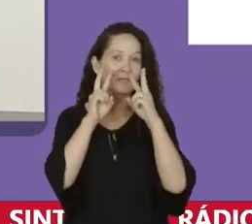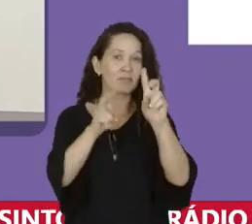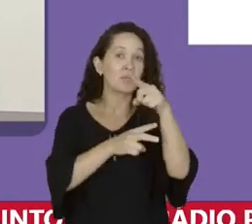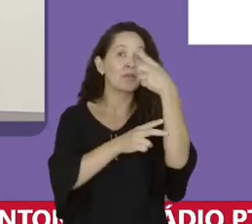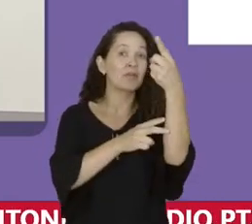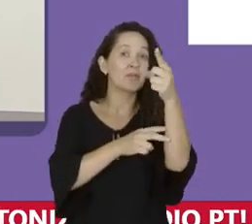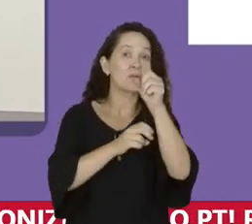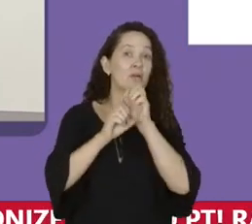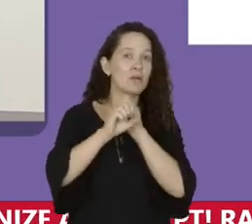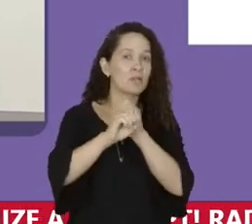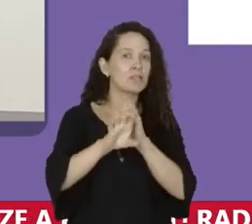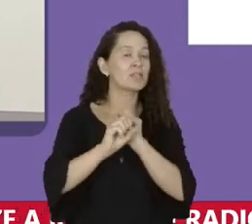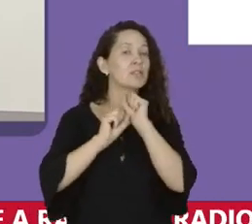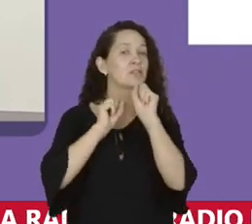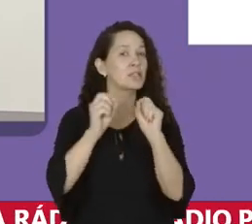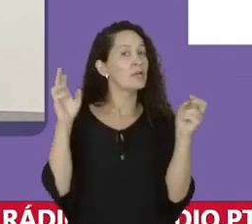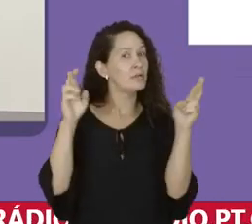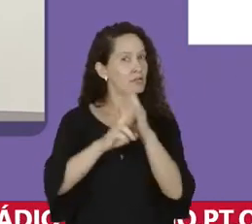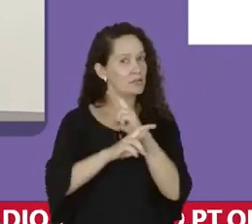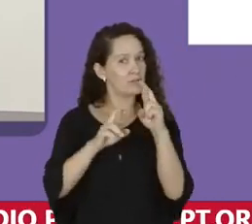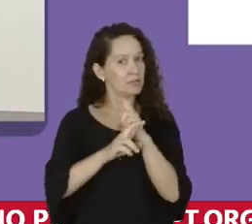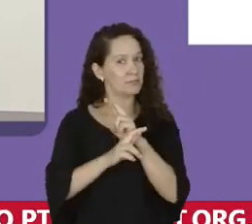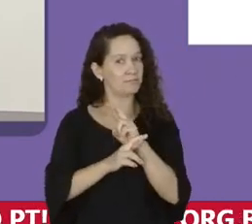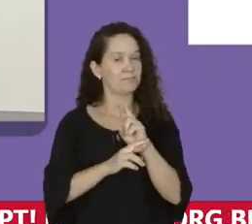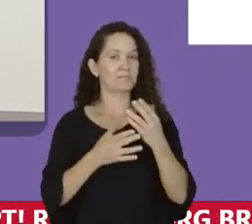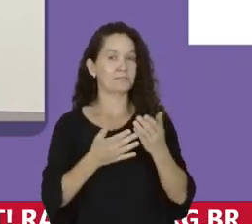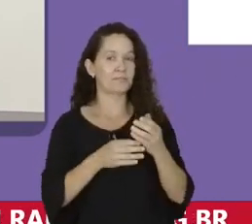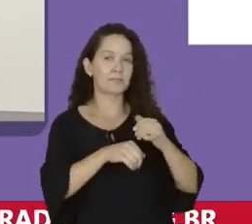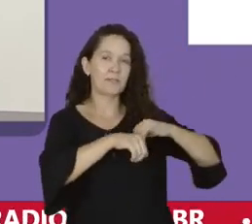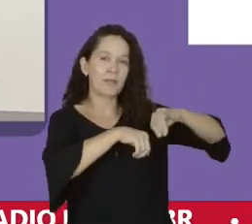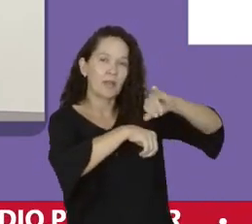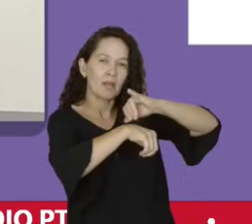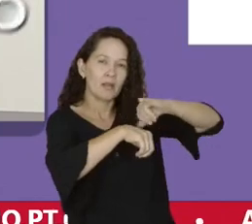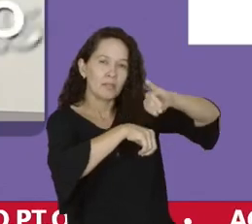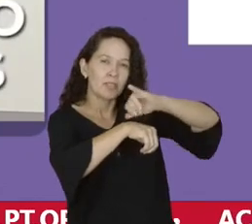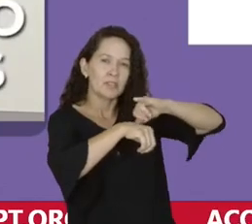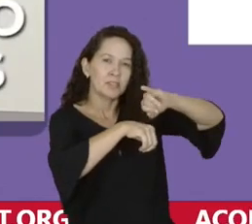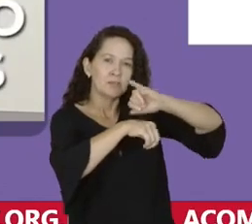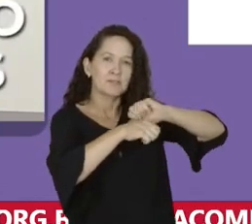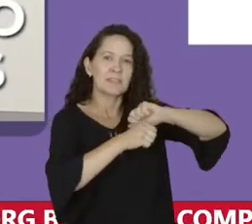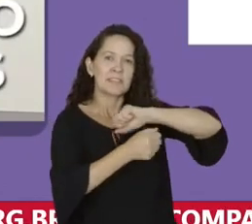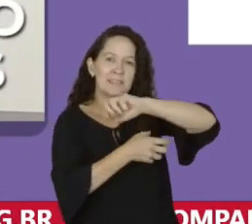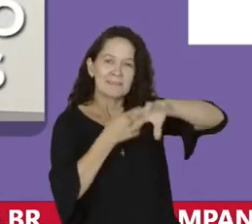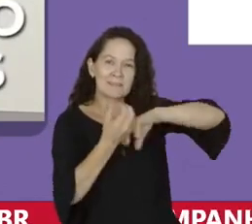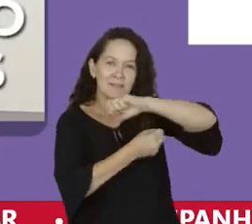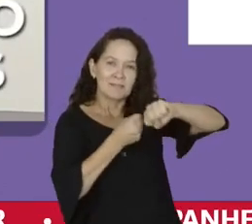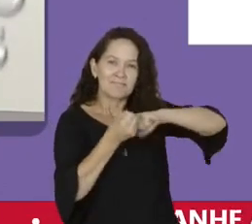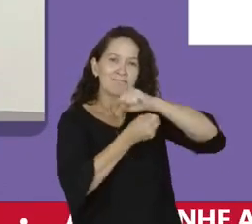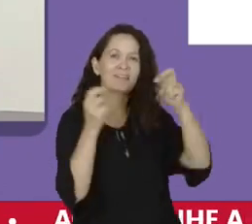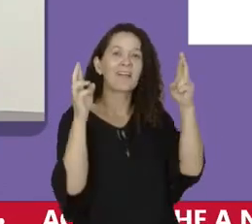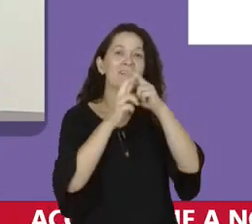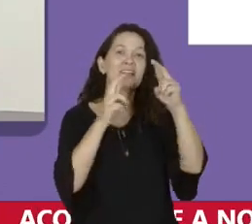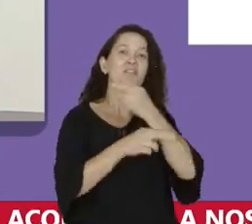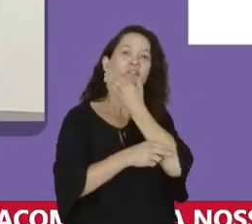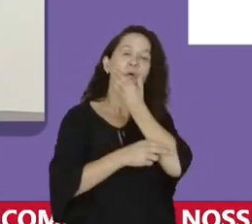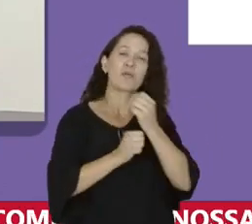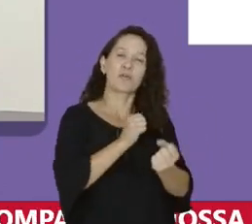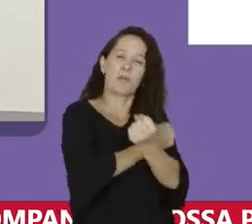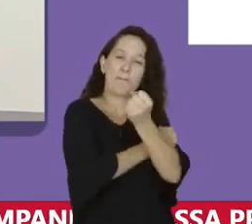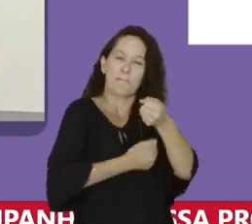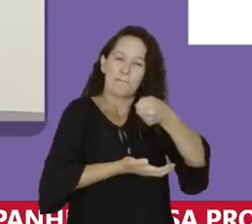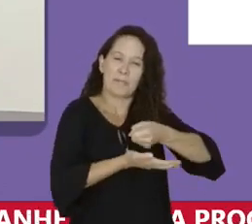em outras aulas, que é a relação entre capitalismo e sustentação das relações